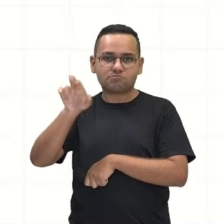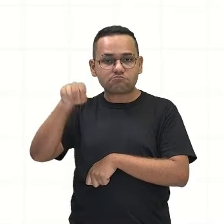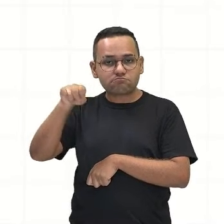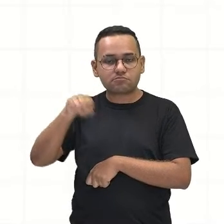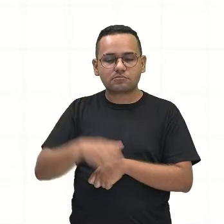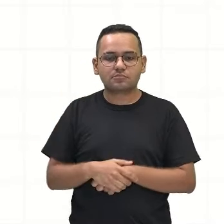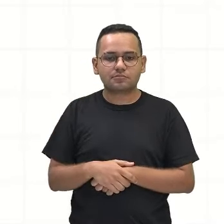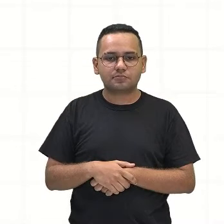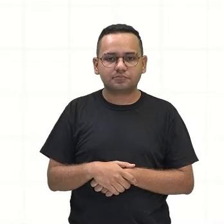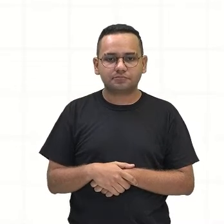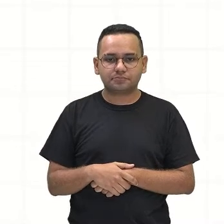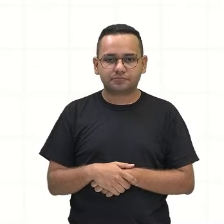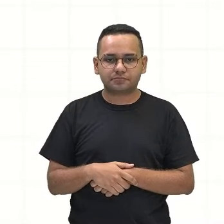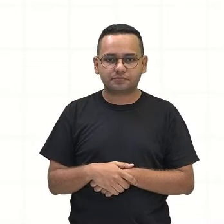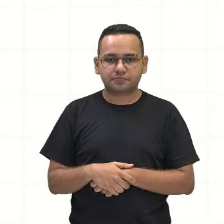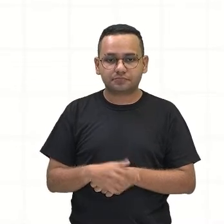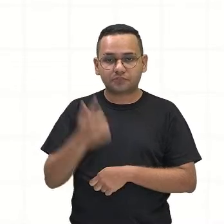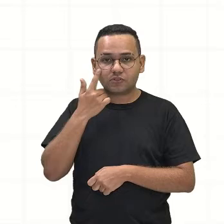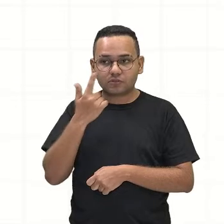Porque 40